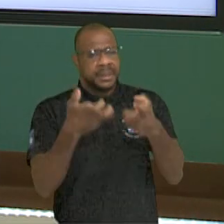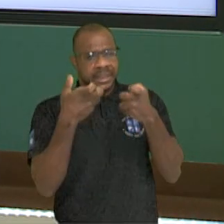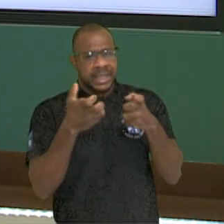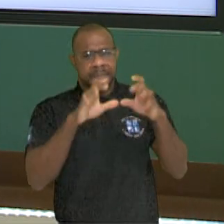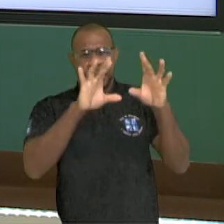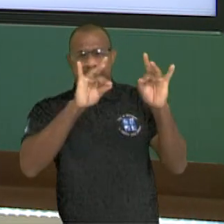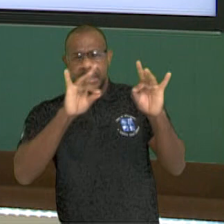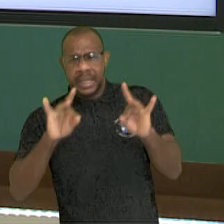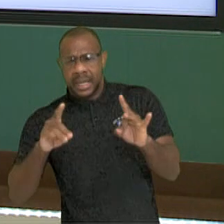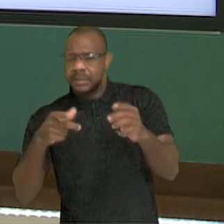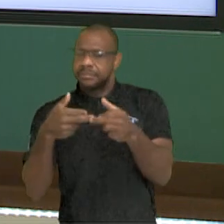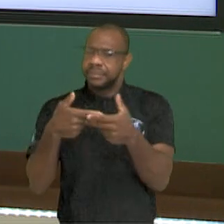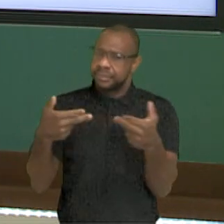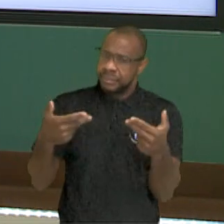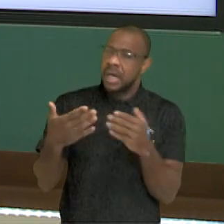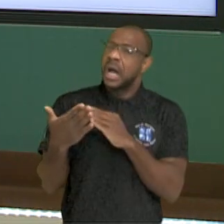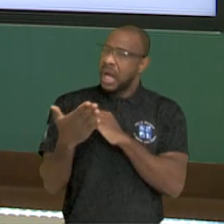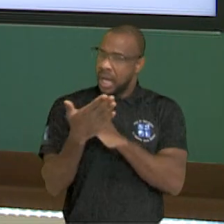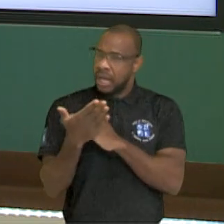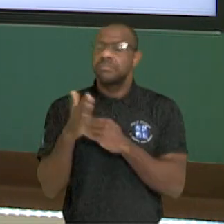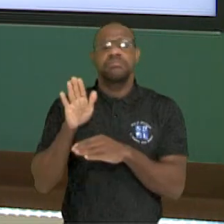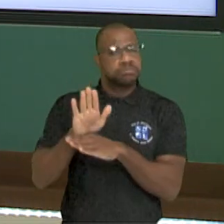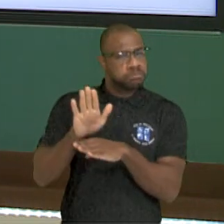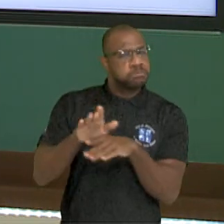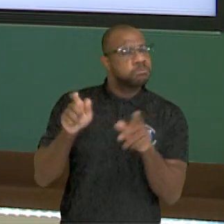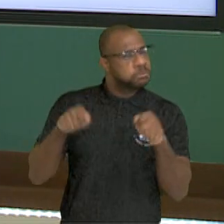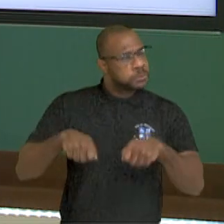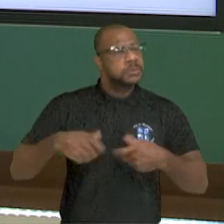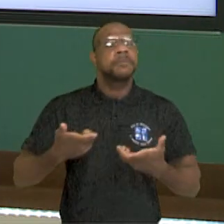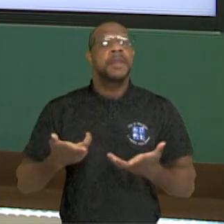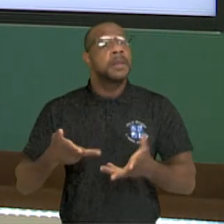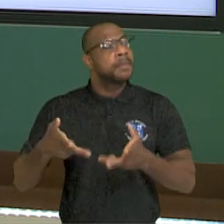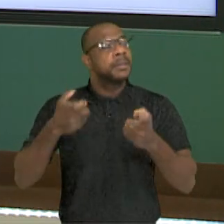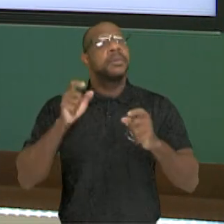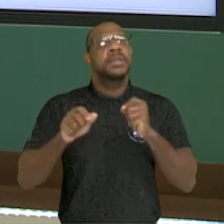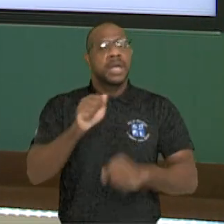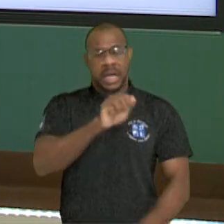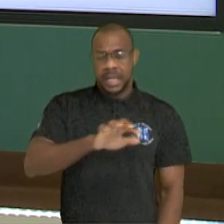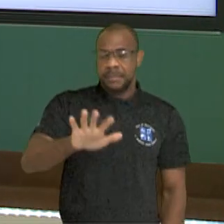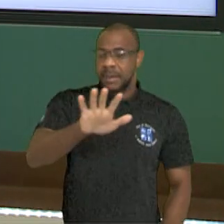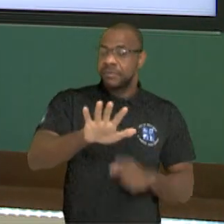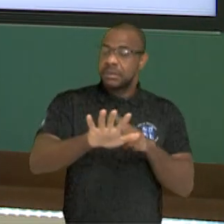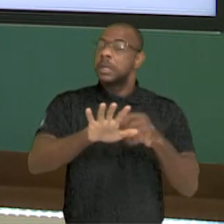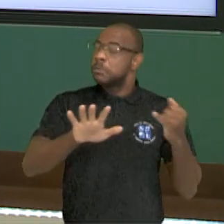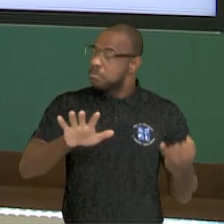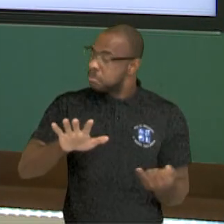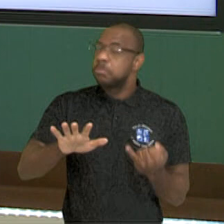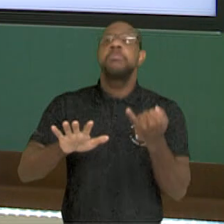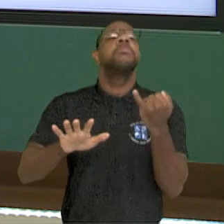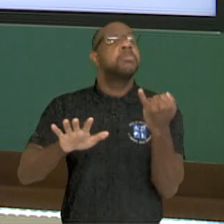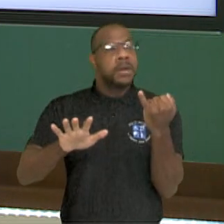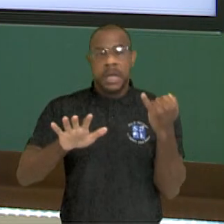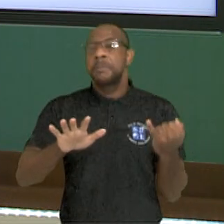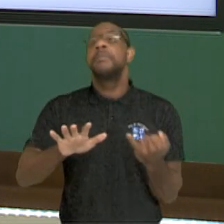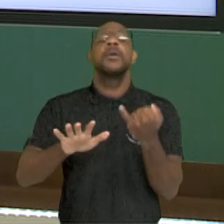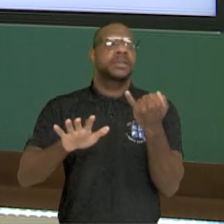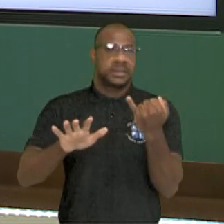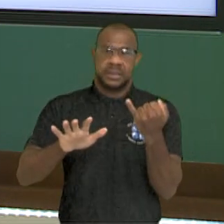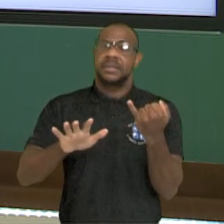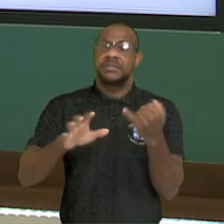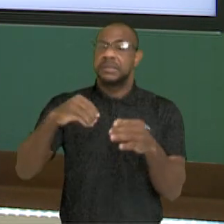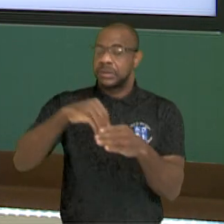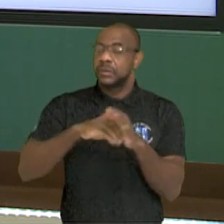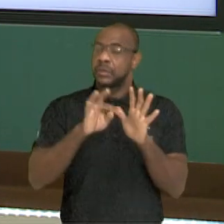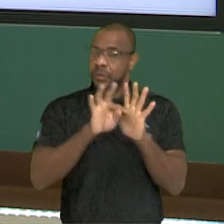detalhes, Então, tudo isso ajudava sim. Então, nós percebemos que as imagens, elas têm um importante papel ali dentro dos nossos